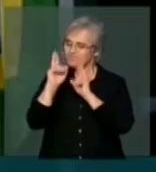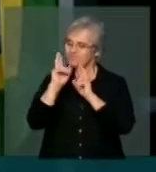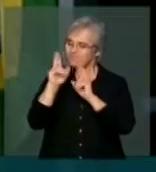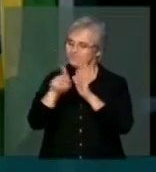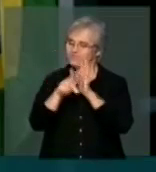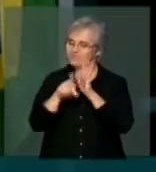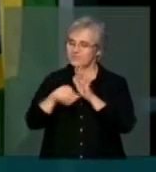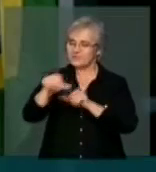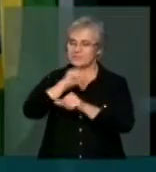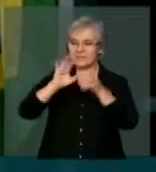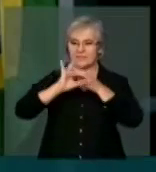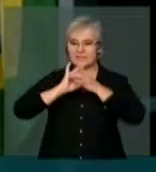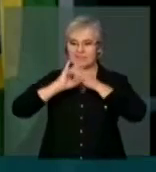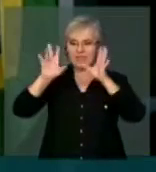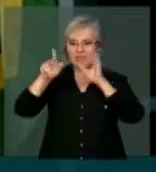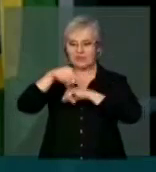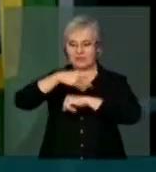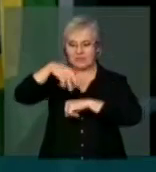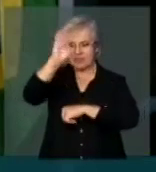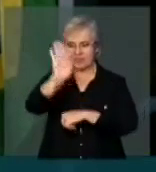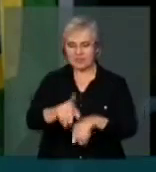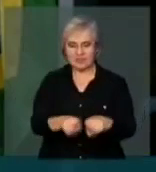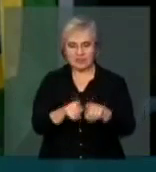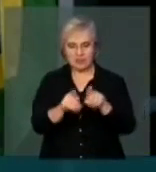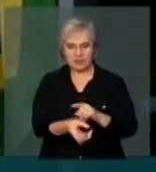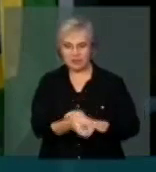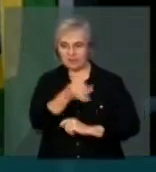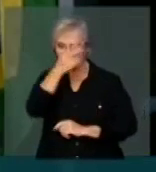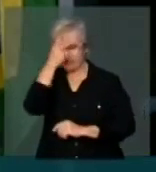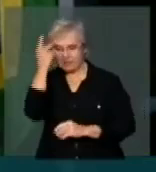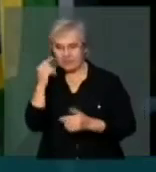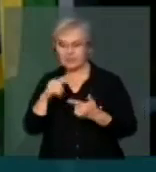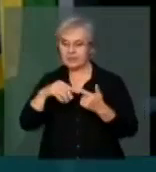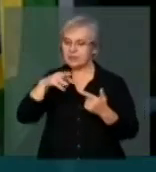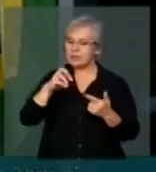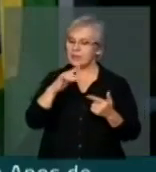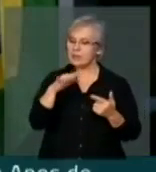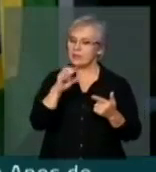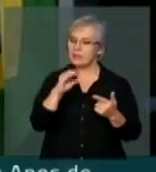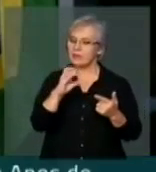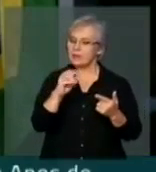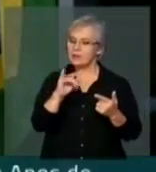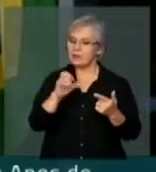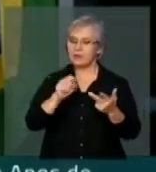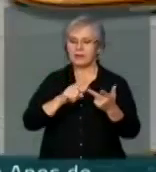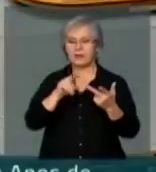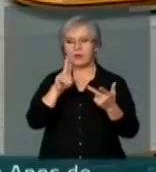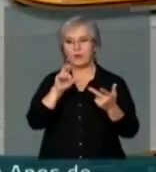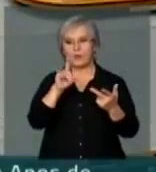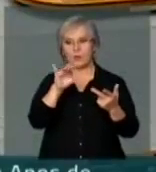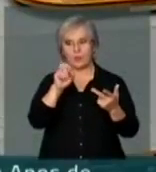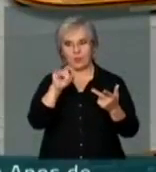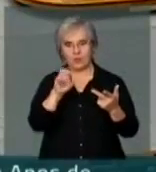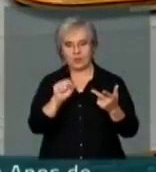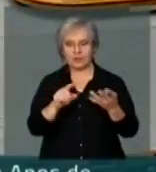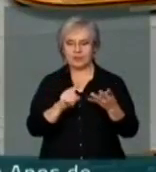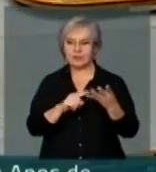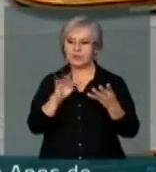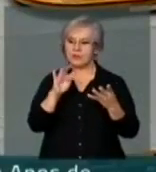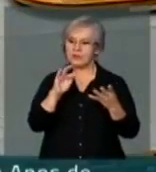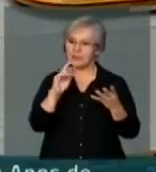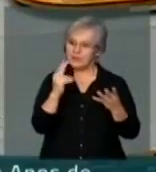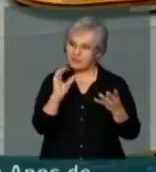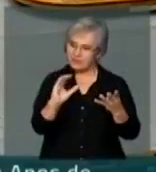brasileira, entre tantos outros baluartes, como Mário Covas, Dr. Ulisses Guimarães, Fernando Henrique